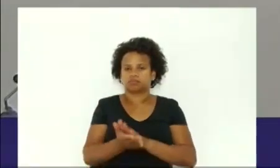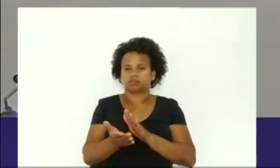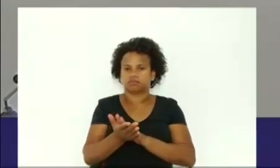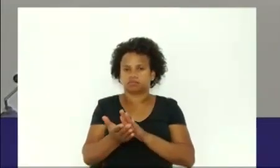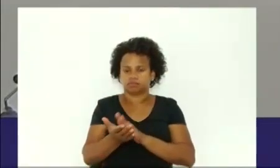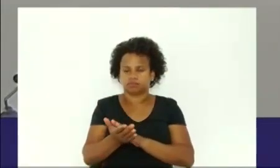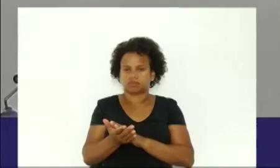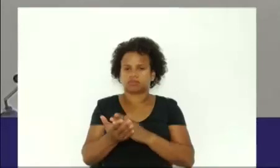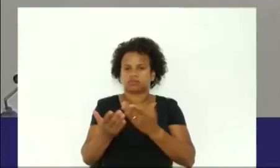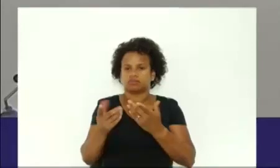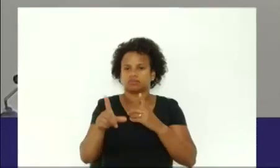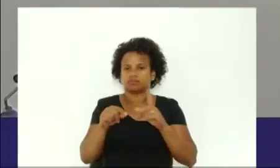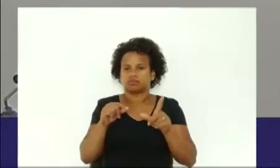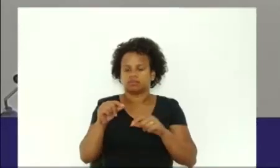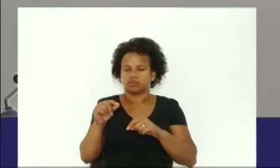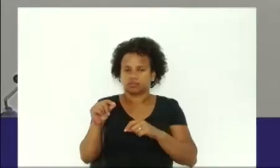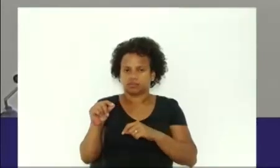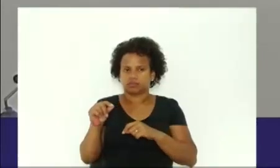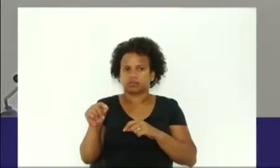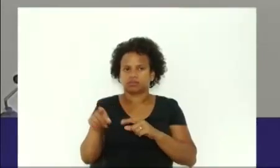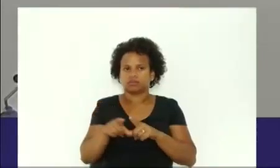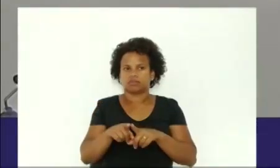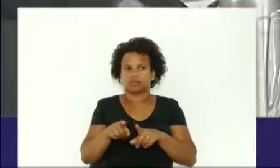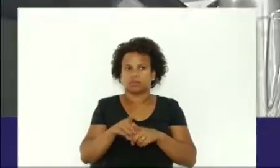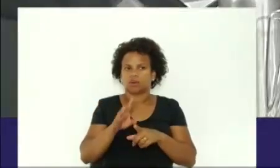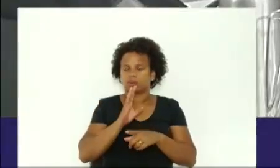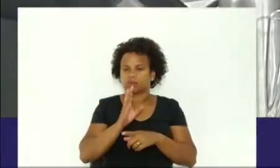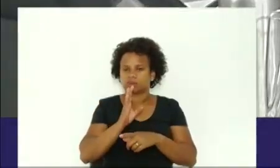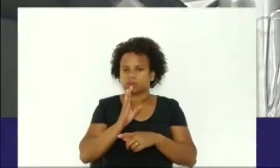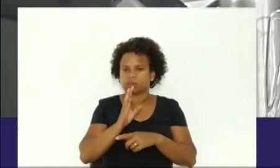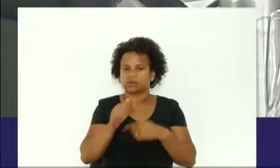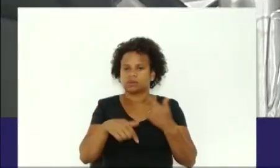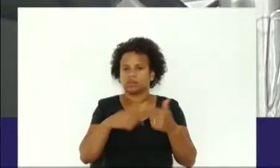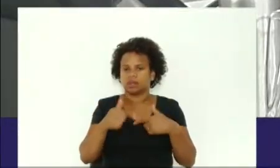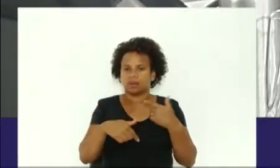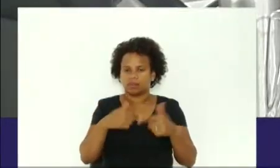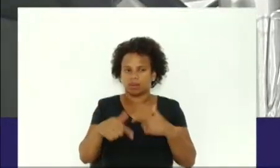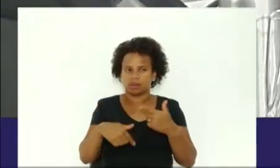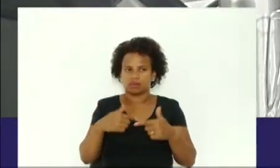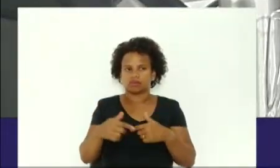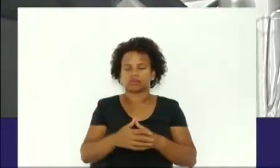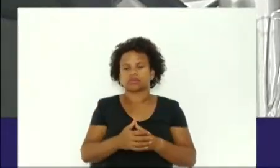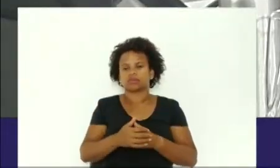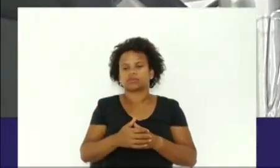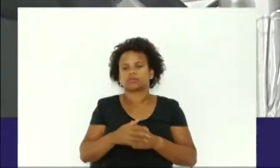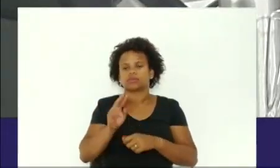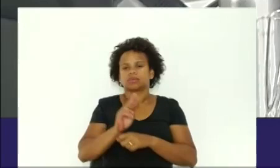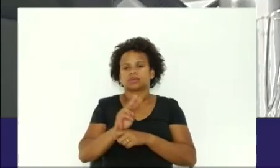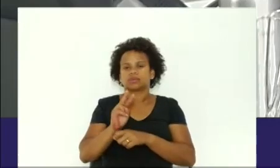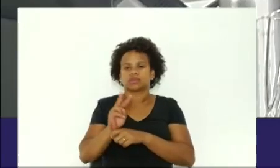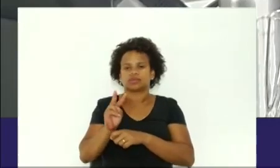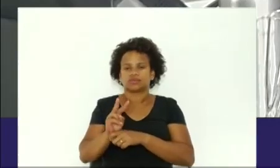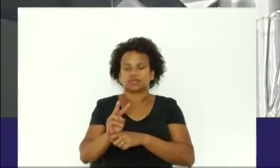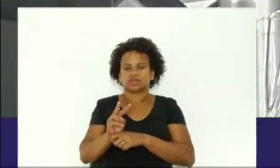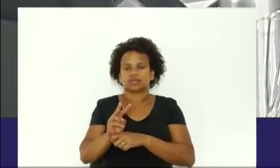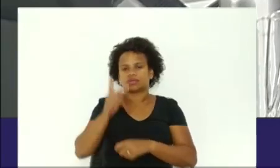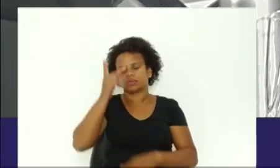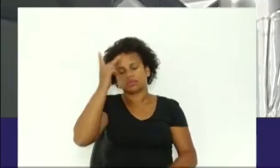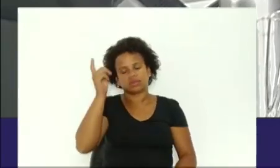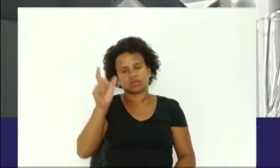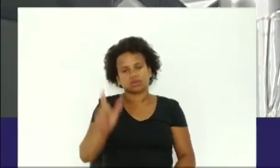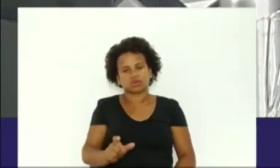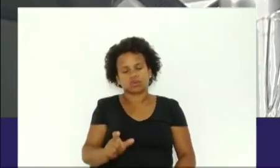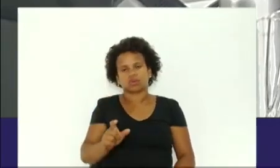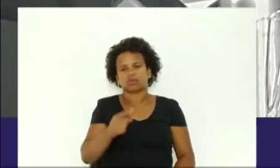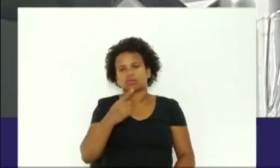pela escolha, pelo conhecimento, pelo trabalho realizado, a representatividade da pessoa a qual você está